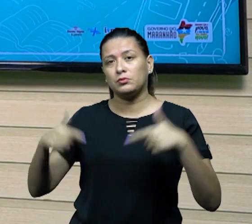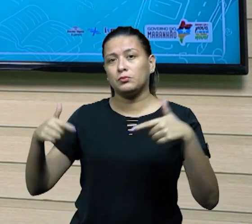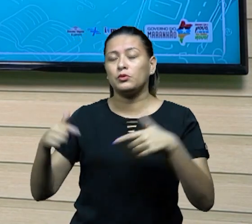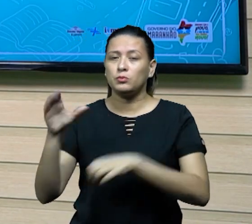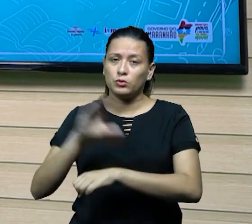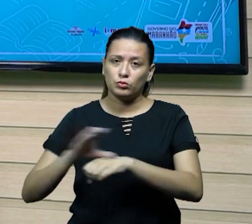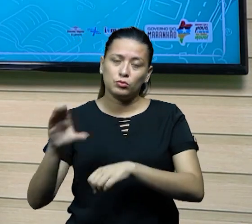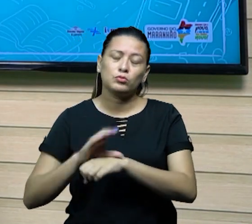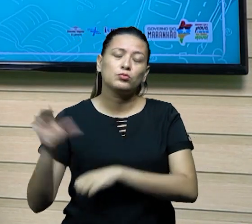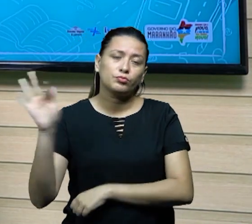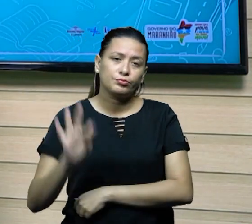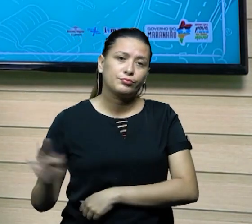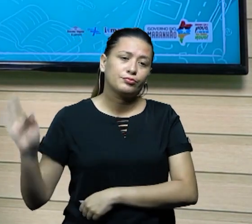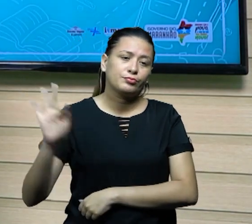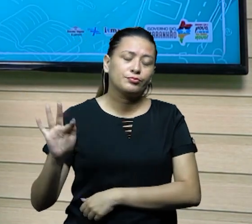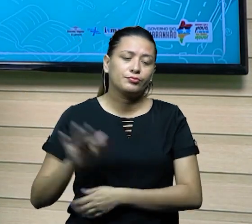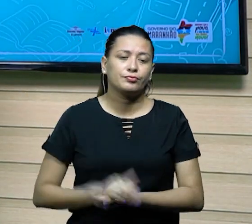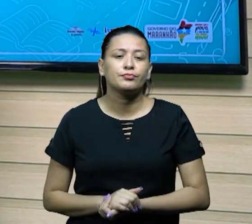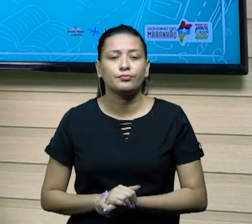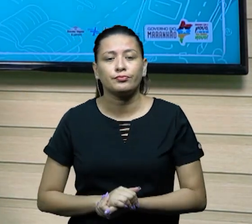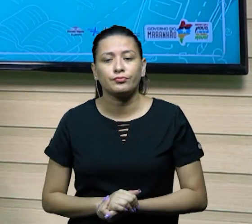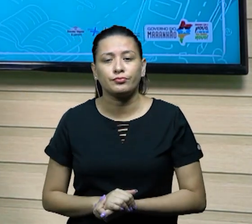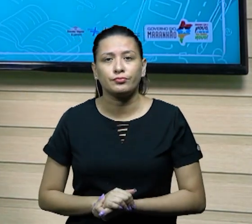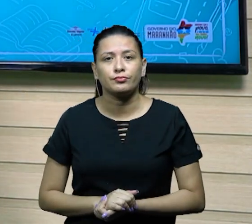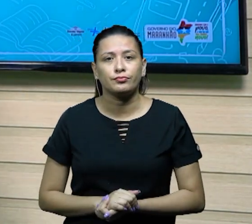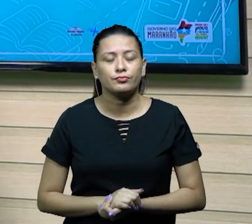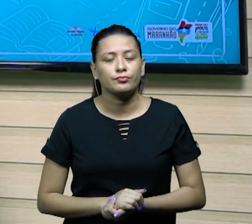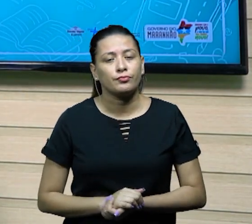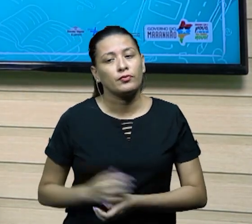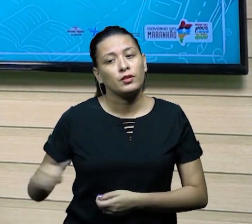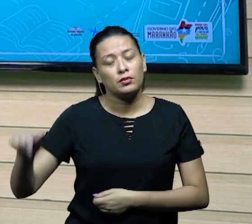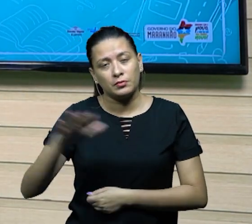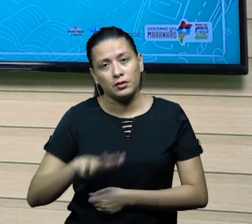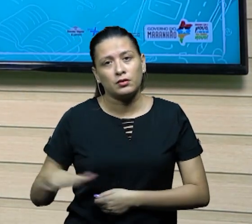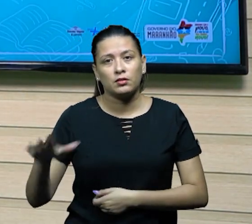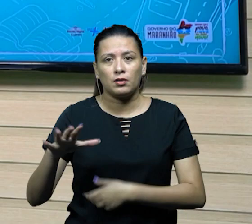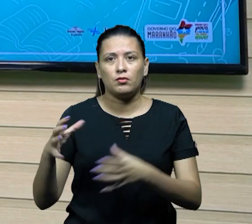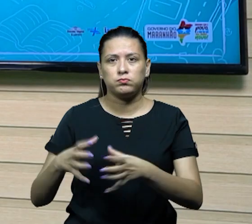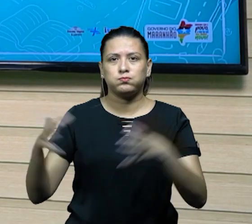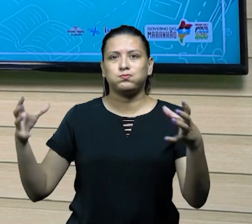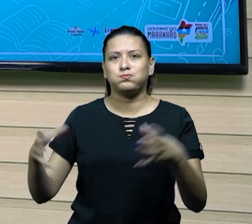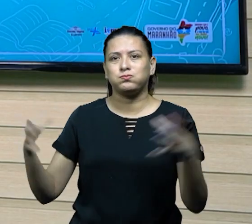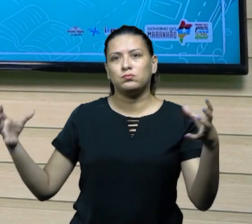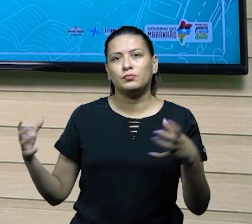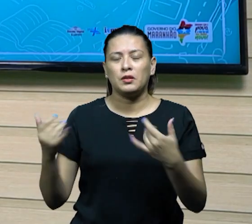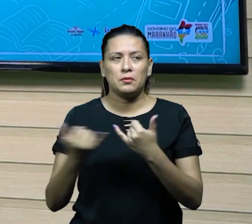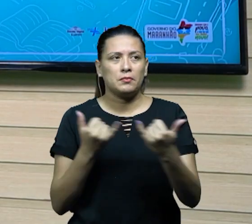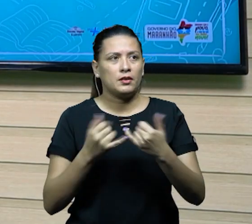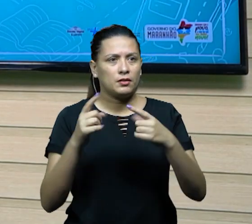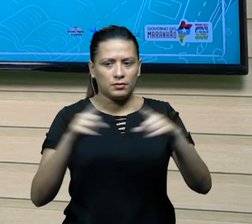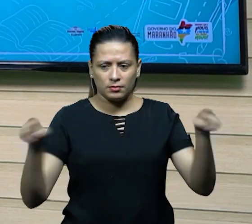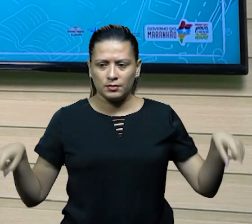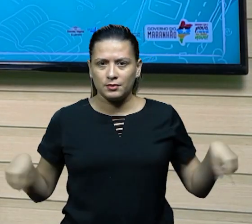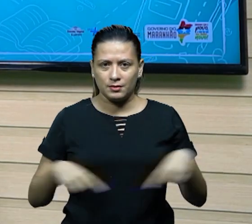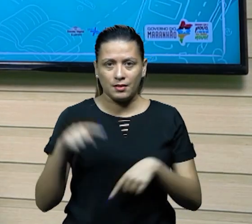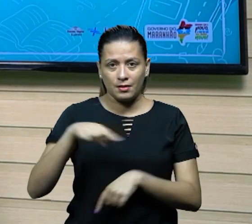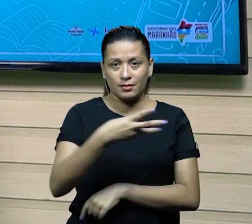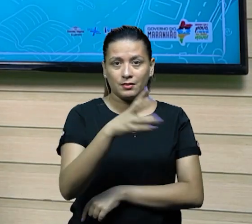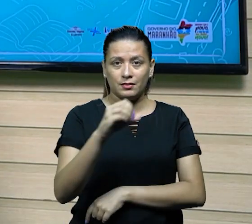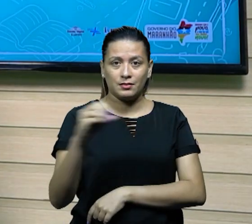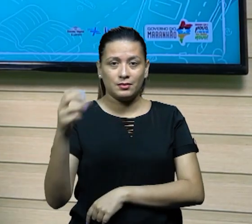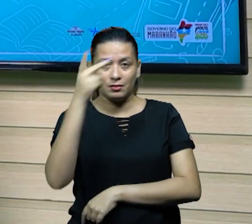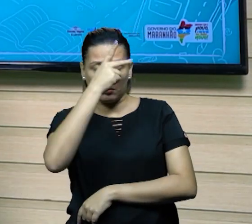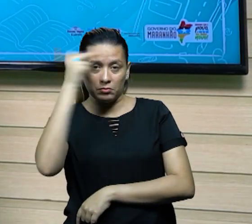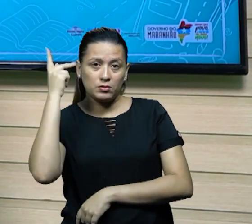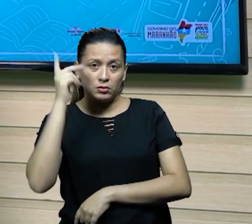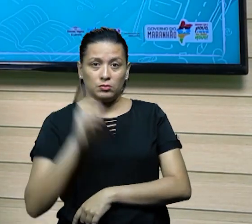mais inchado o mercado. É como se eu quisesse colocar aqui nesse ambiente 300 pessoas, eu não ia suportar, alguém ia ter que sair. A mesma coisa no mercado de